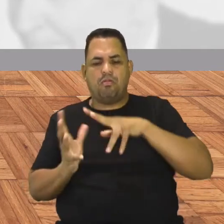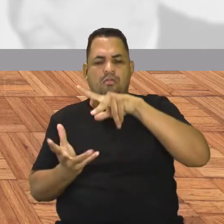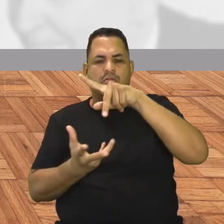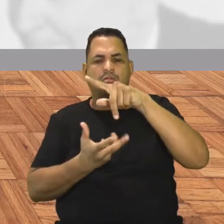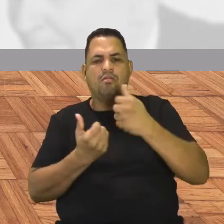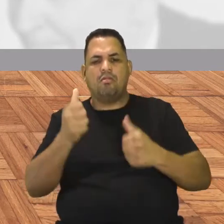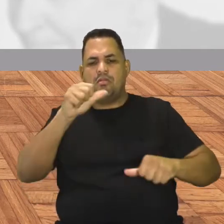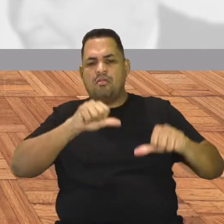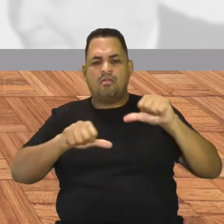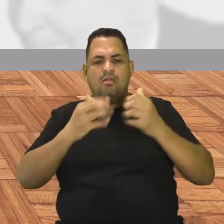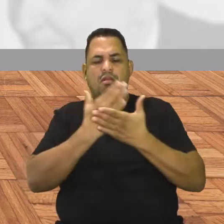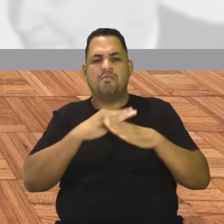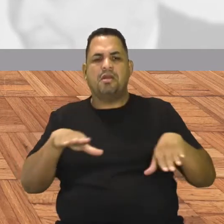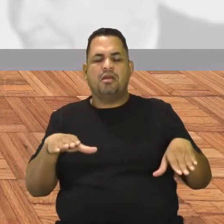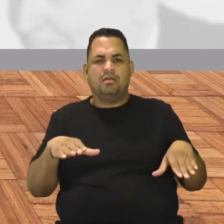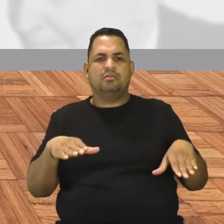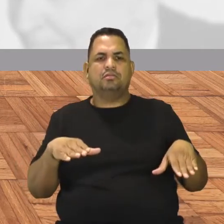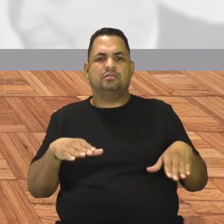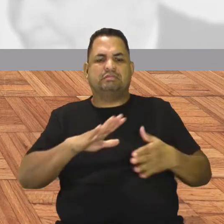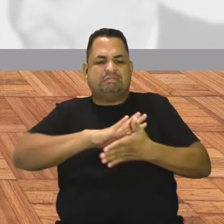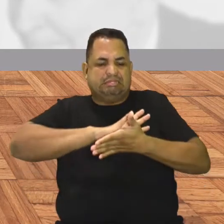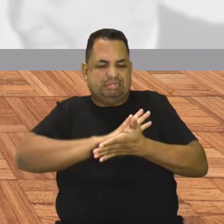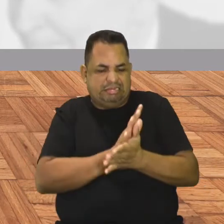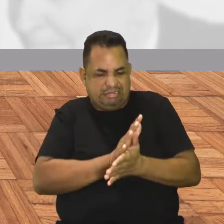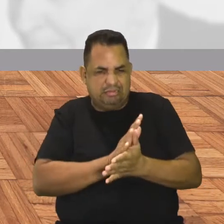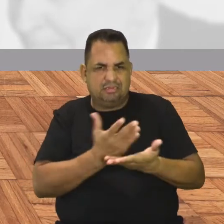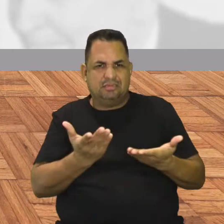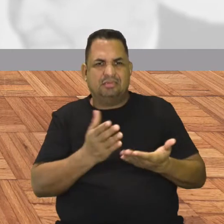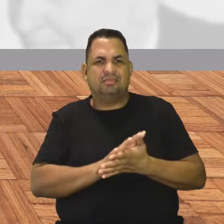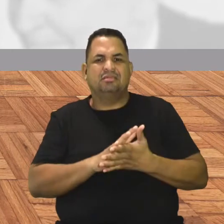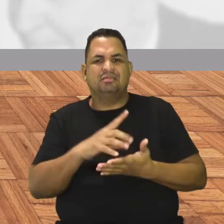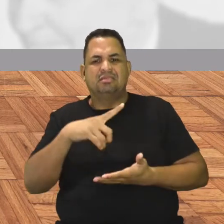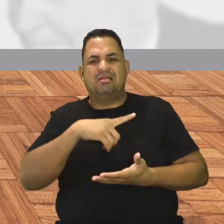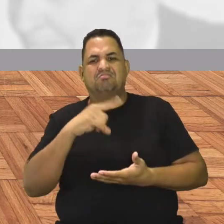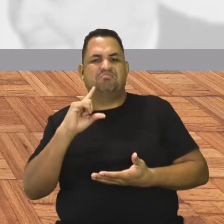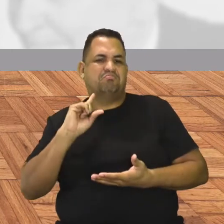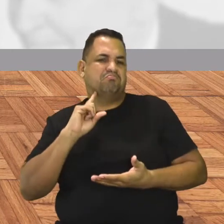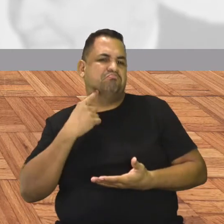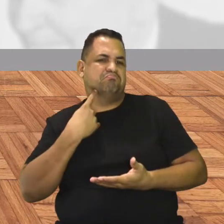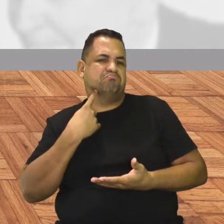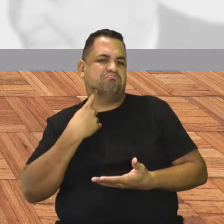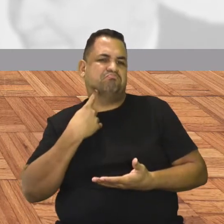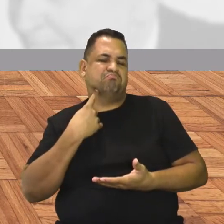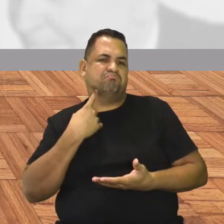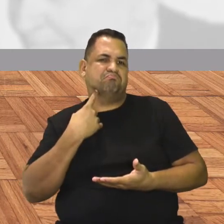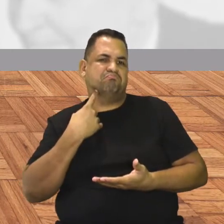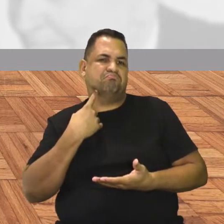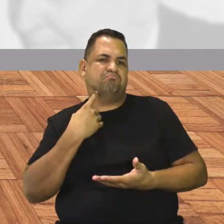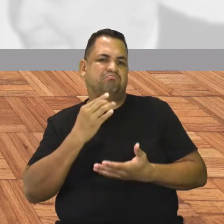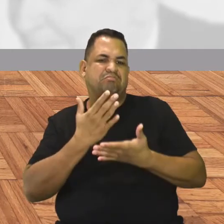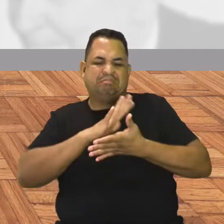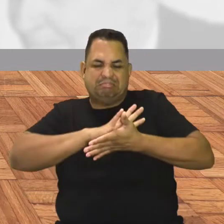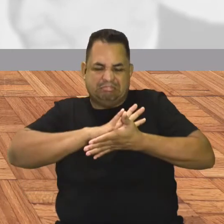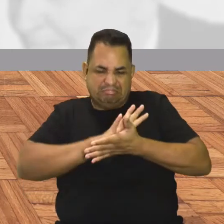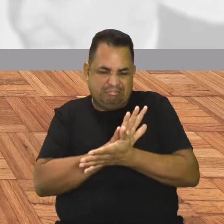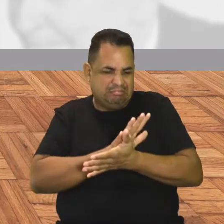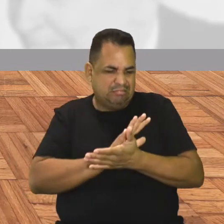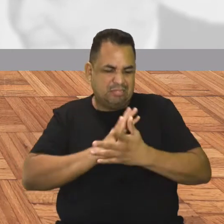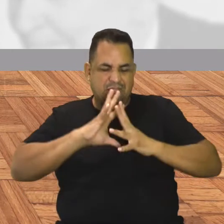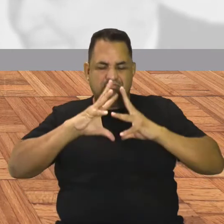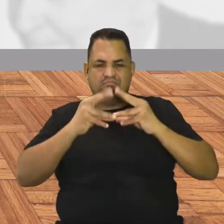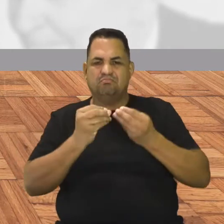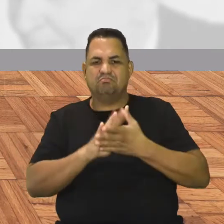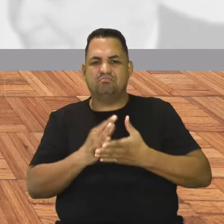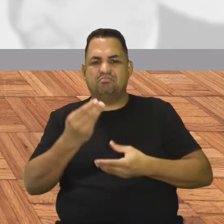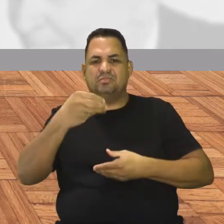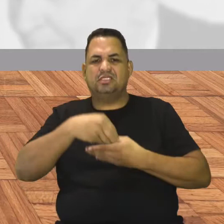mundo. Porque o mundo ia ficar poluído, iria ficar... a destruição seria completa